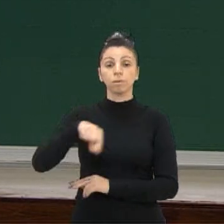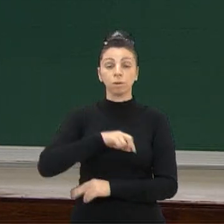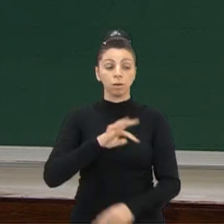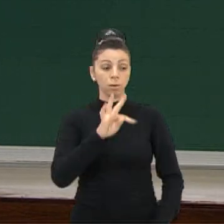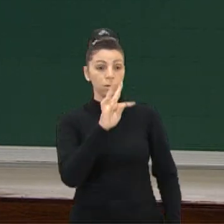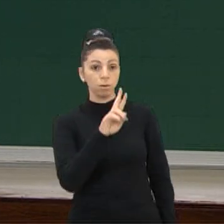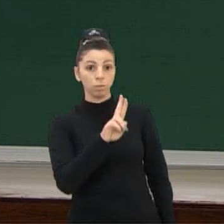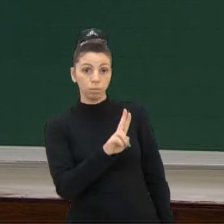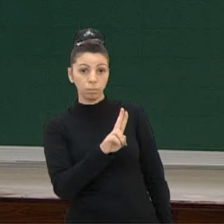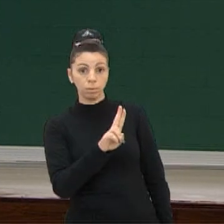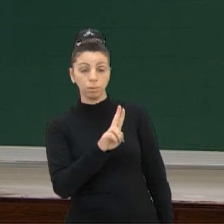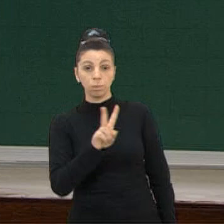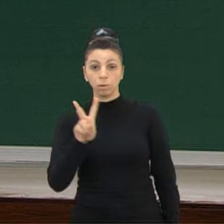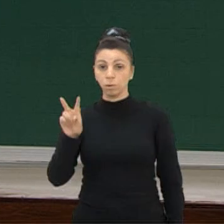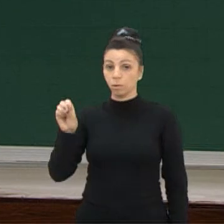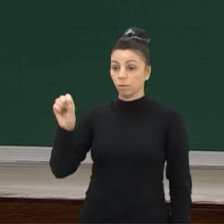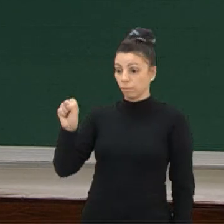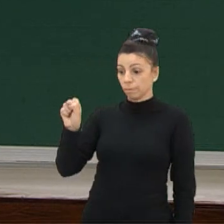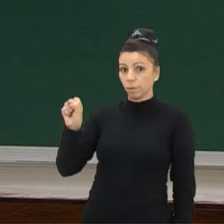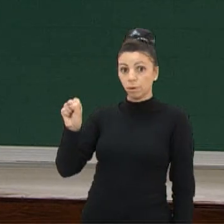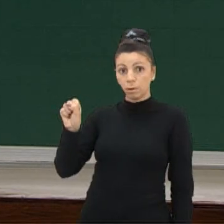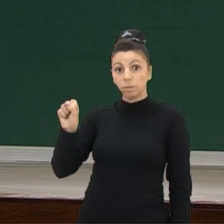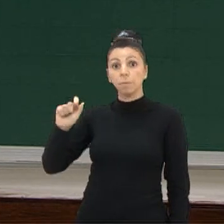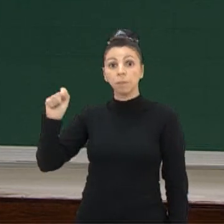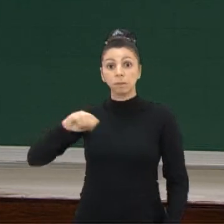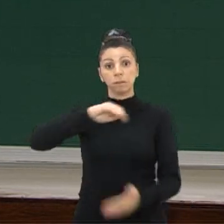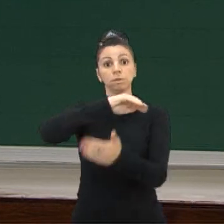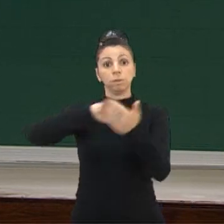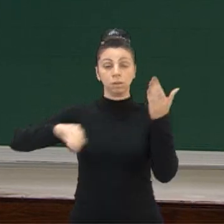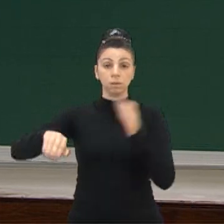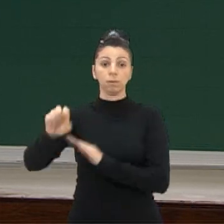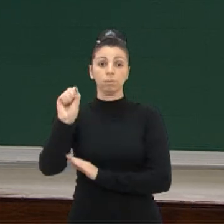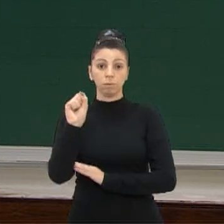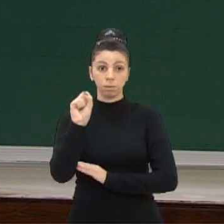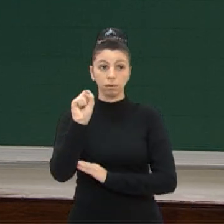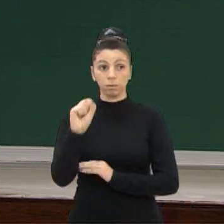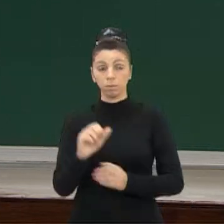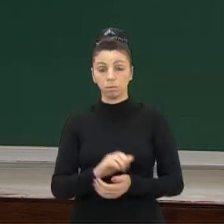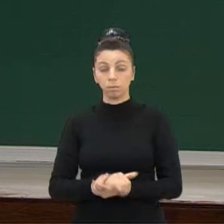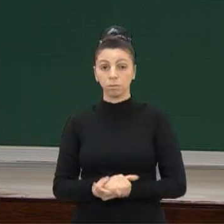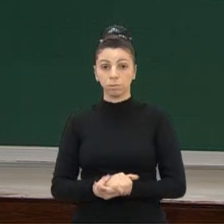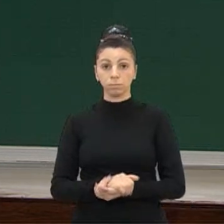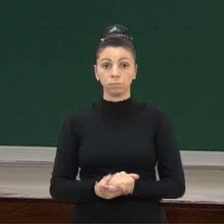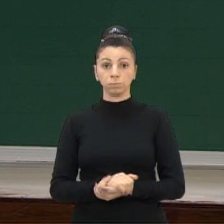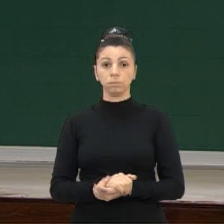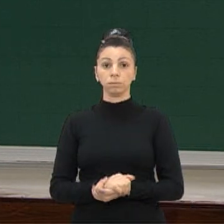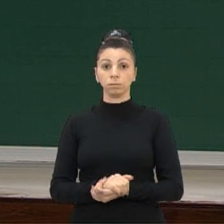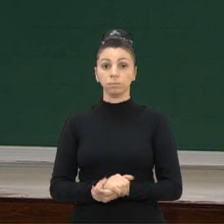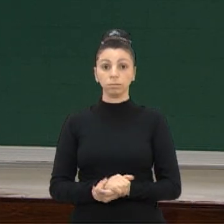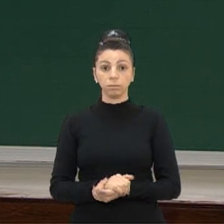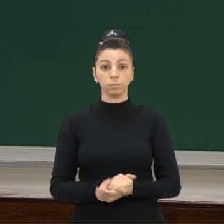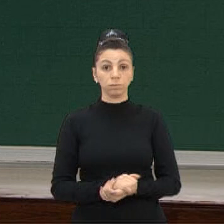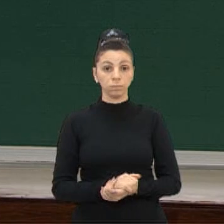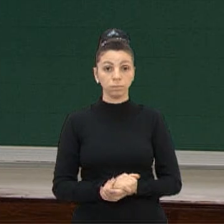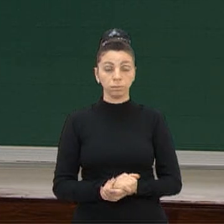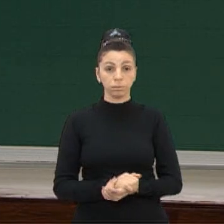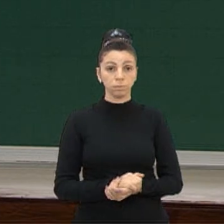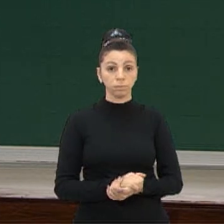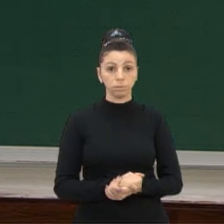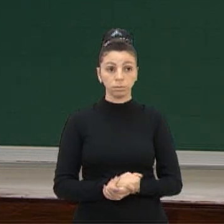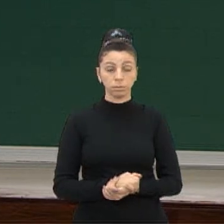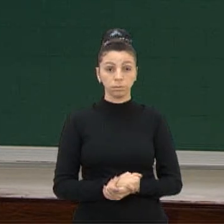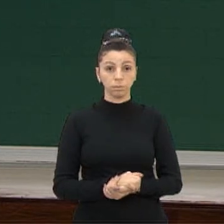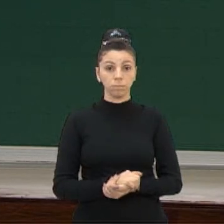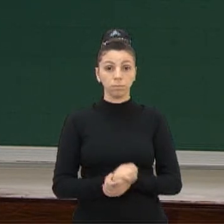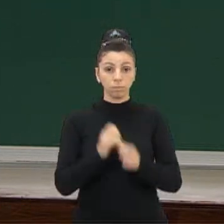vós do modo indicativo e componho ali o imperativo afirmativo, certo, pessoal? Então,